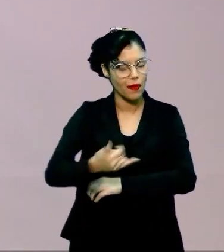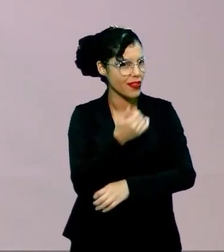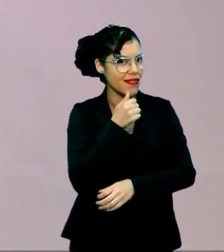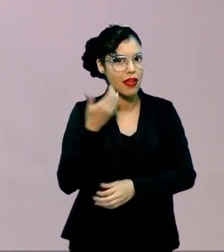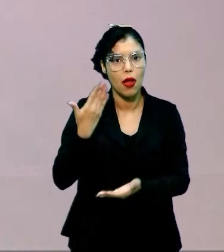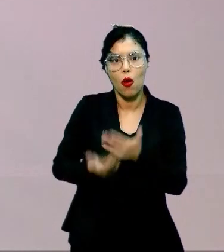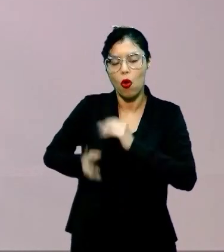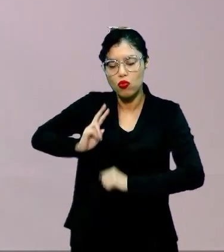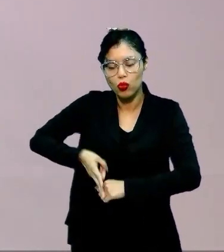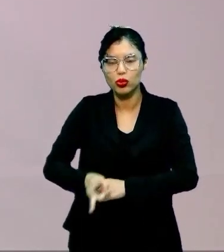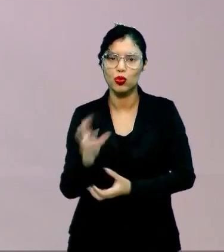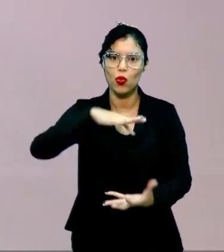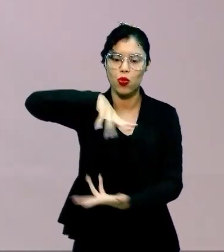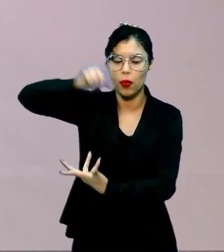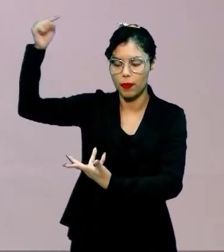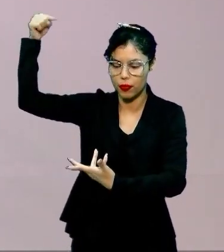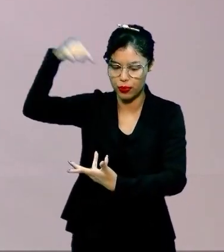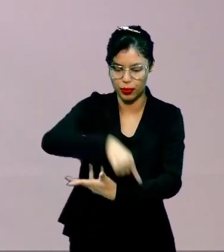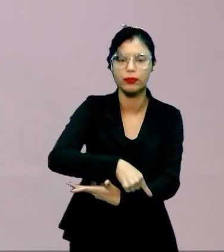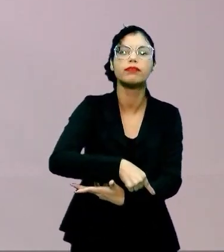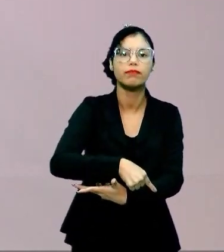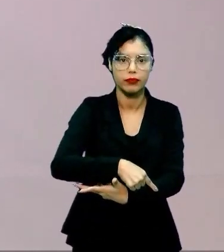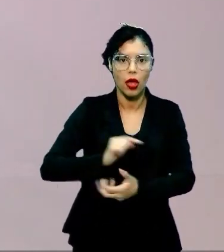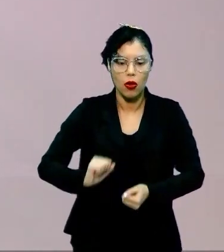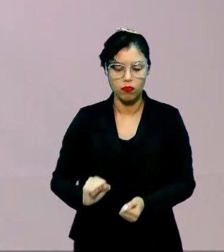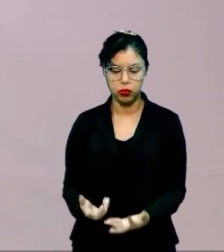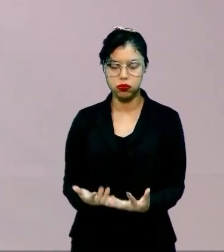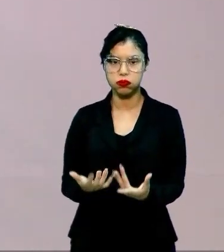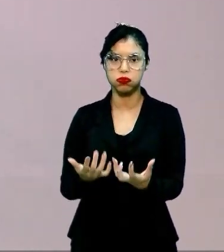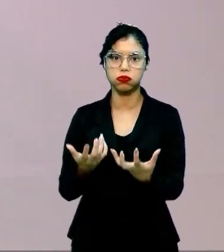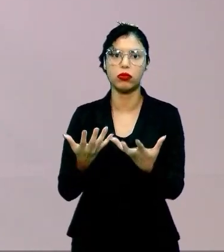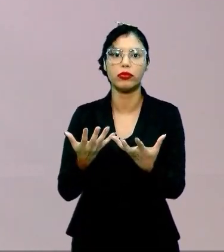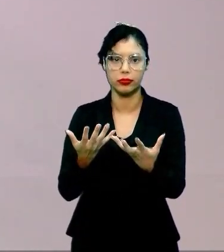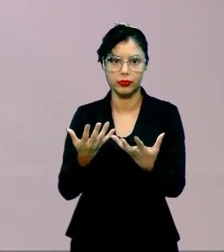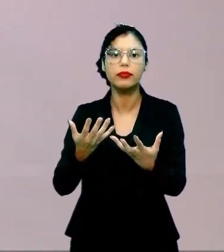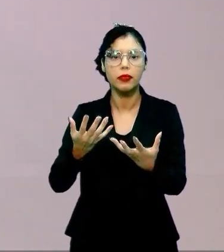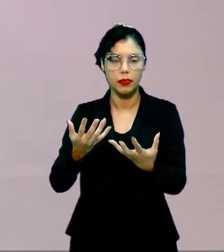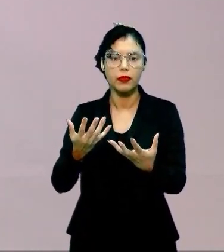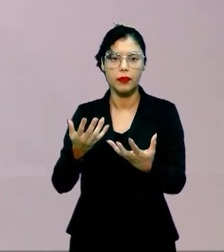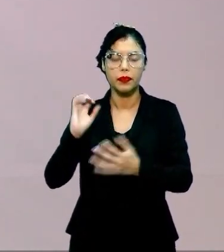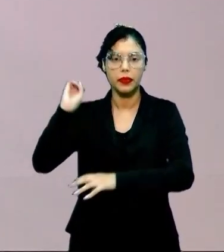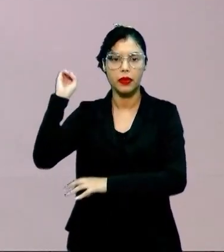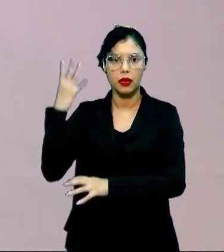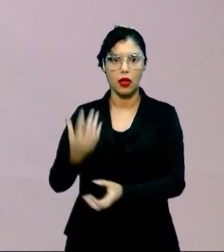ela permaneça na Terra. E ela está superaquecendo a Terra. Isso é o